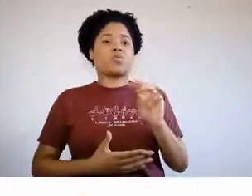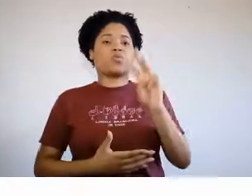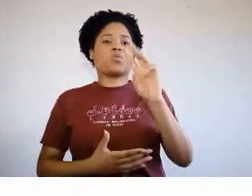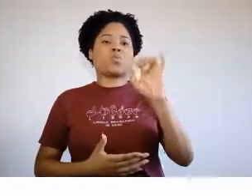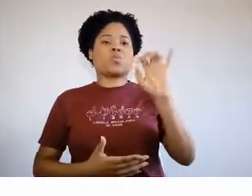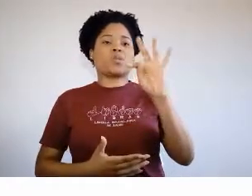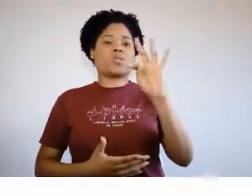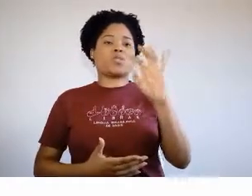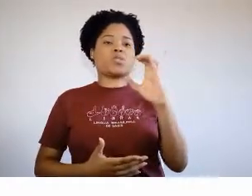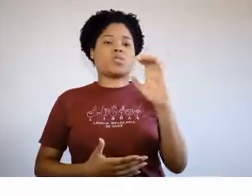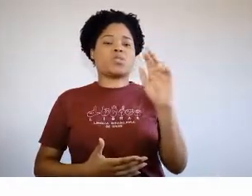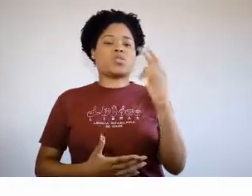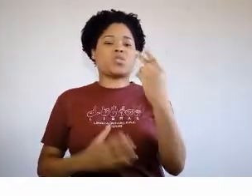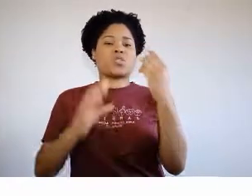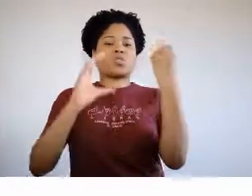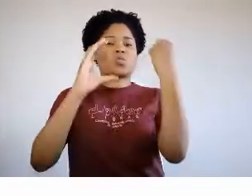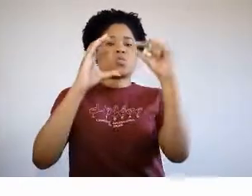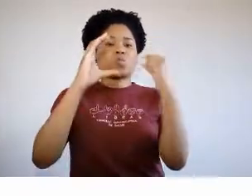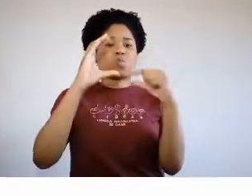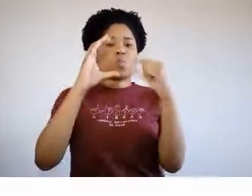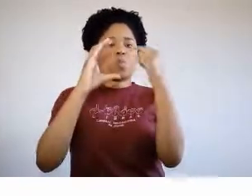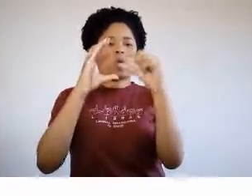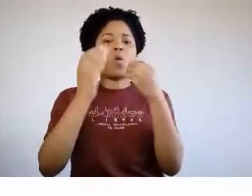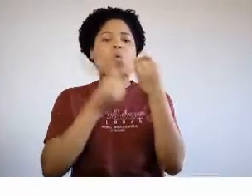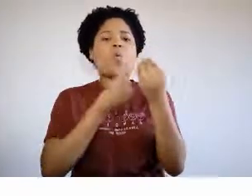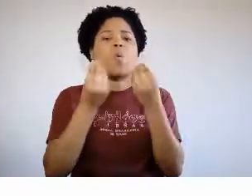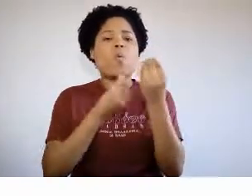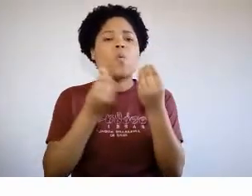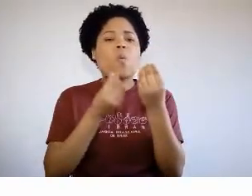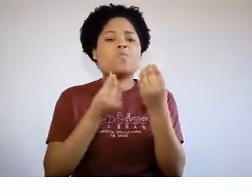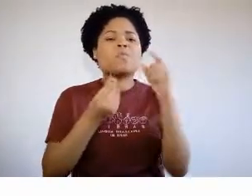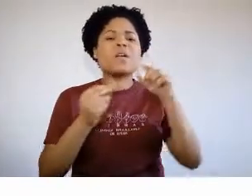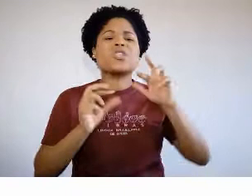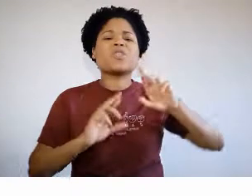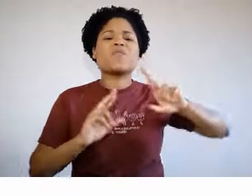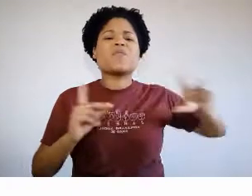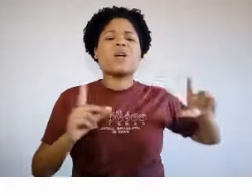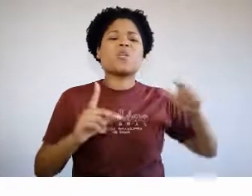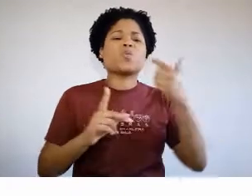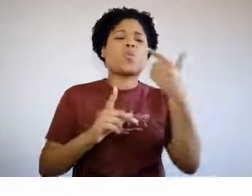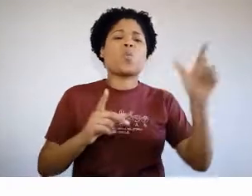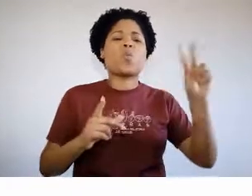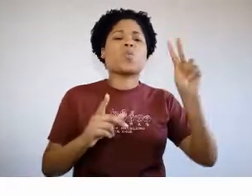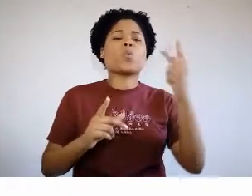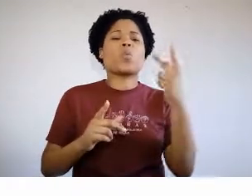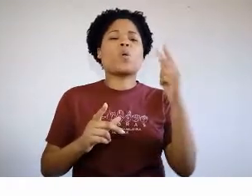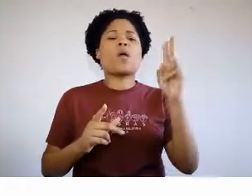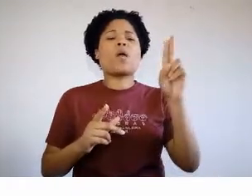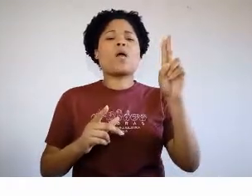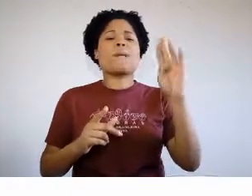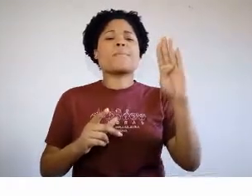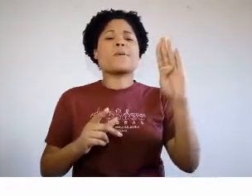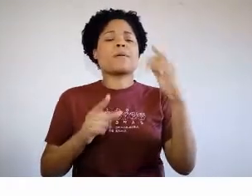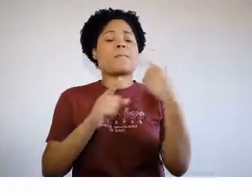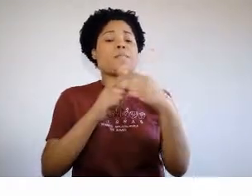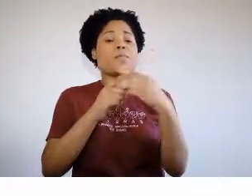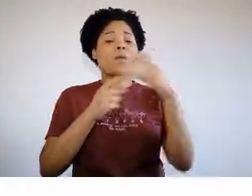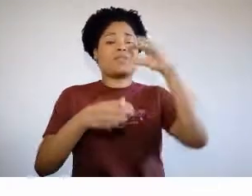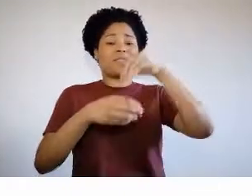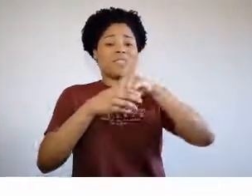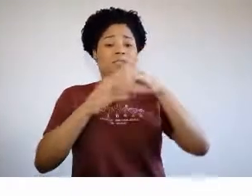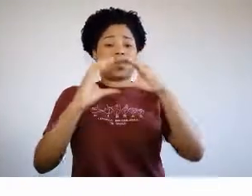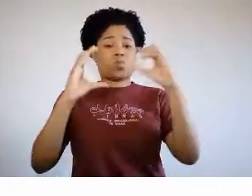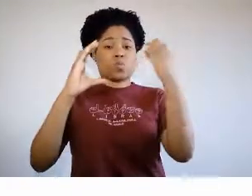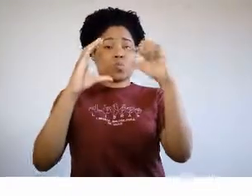Switch. Como que o switch funciona? Bem, o switch, o que ele tem de diferencial com relação ao hub é porque ele possui